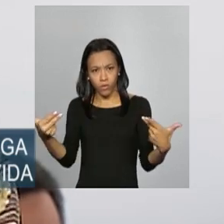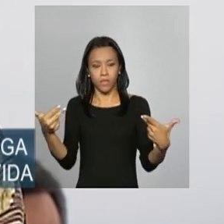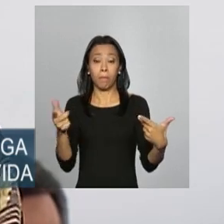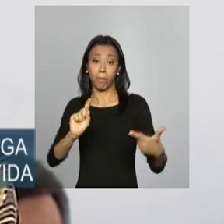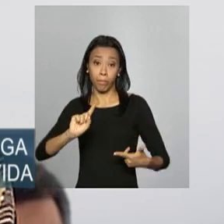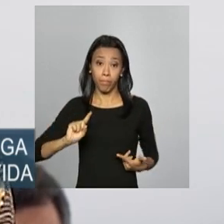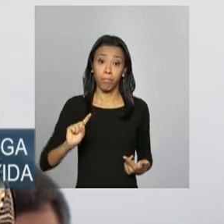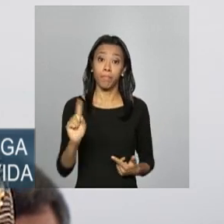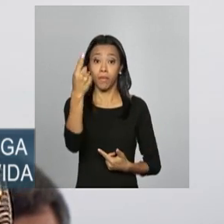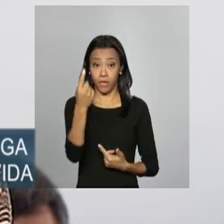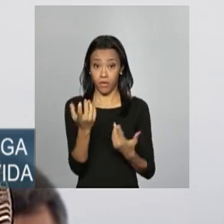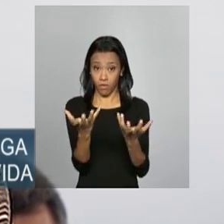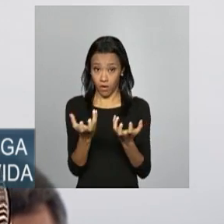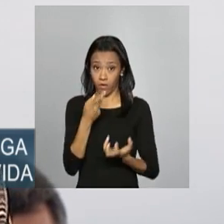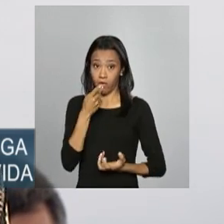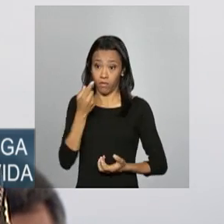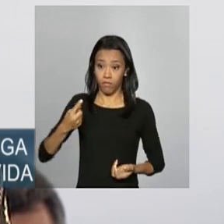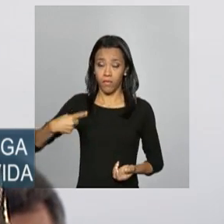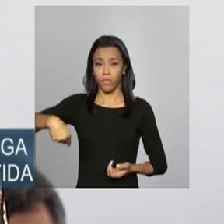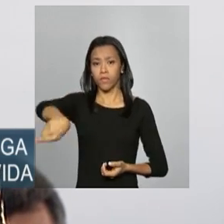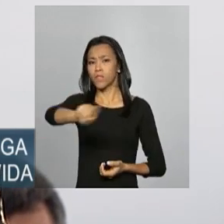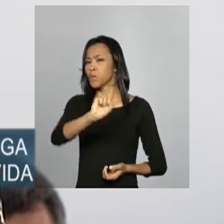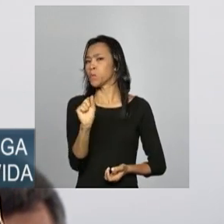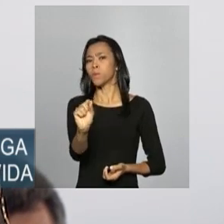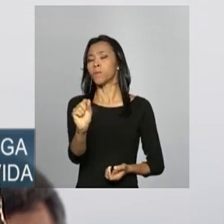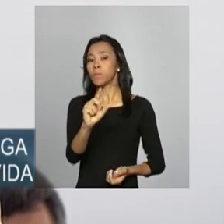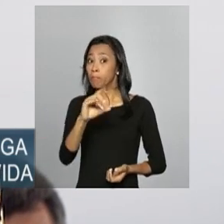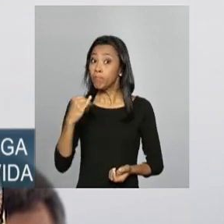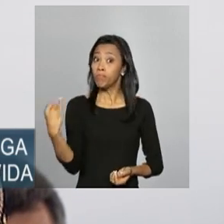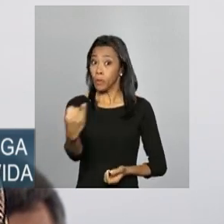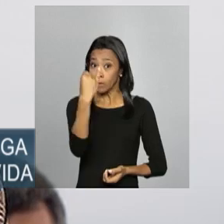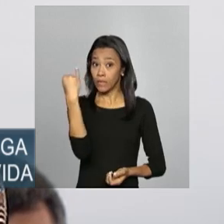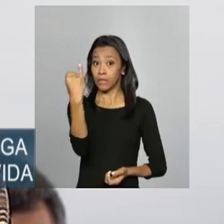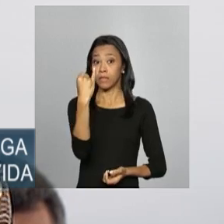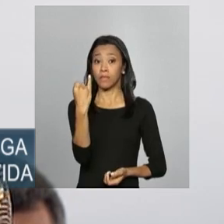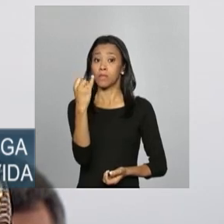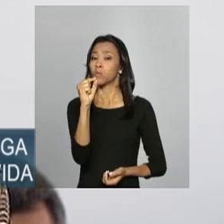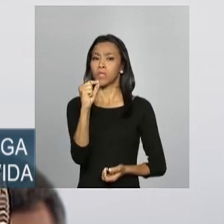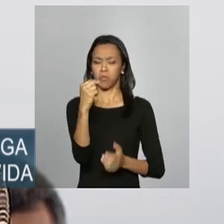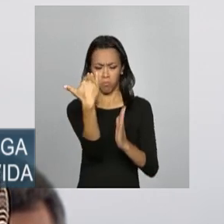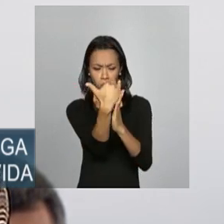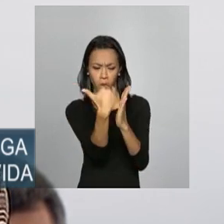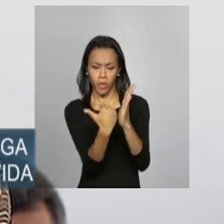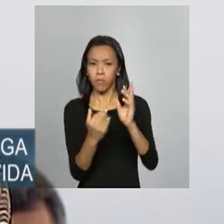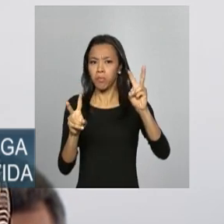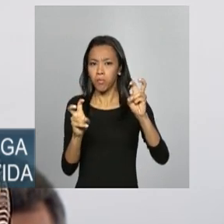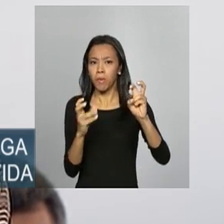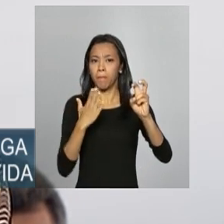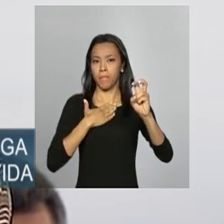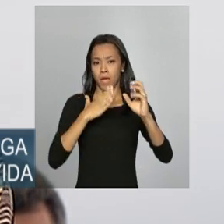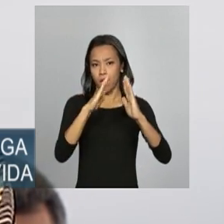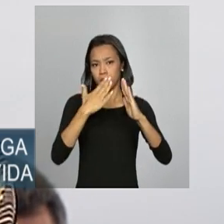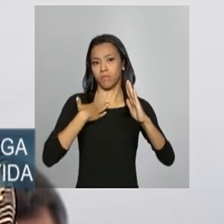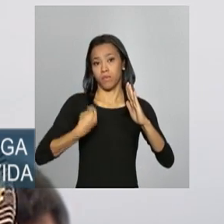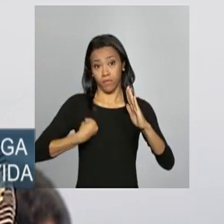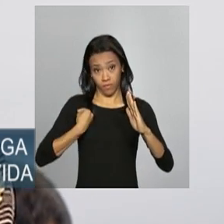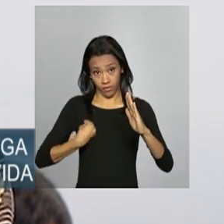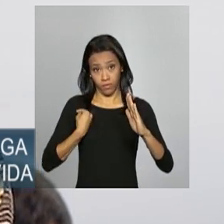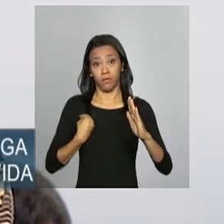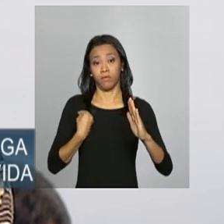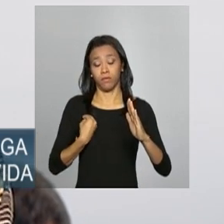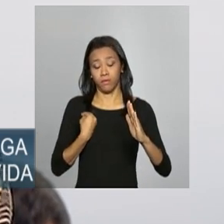Primeiro, eu queria dizer da importância desse programa Minha Casa Minha Vida